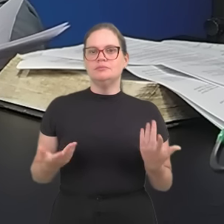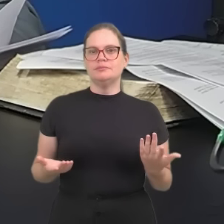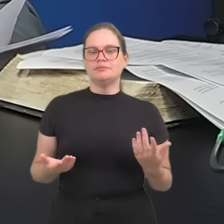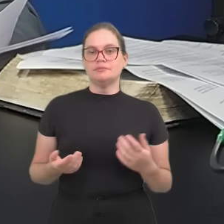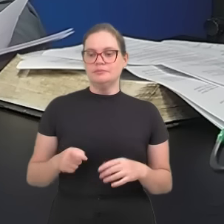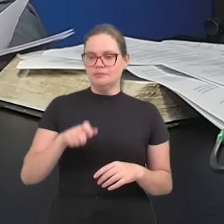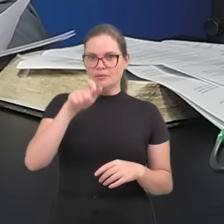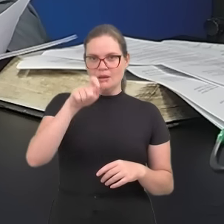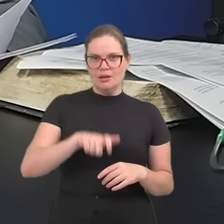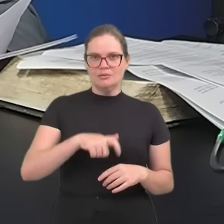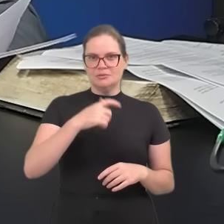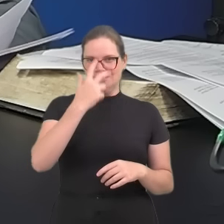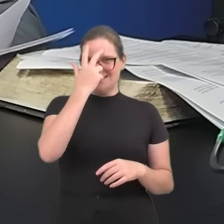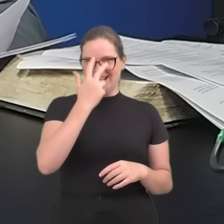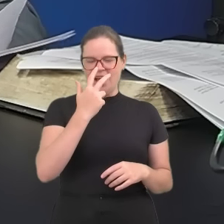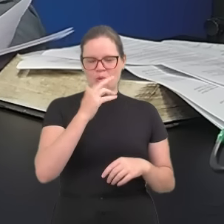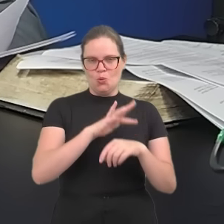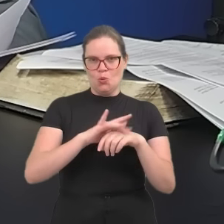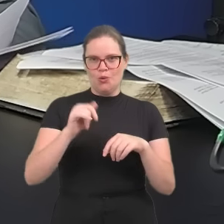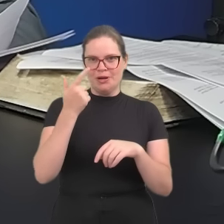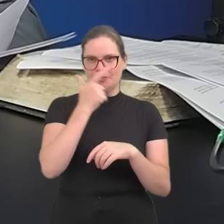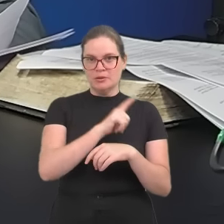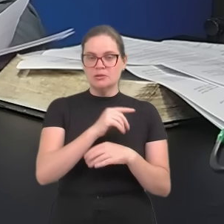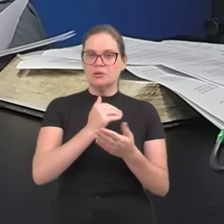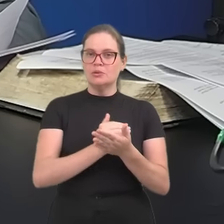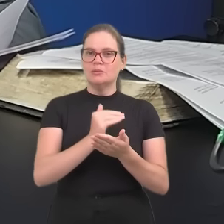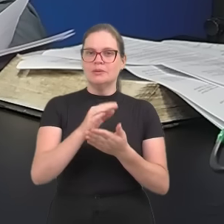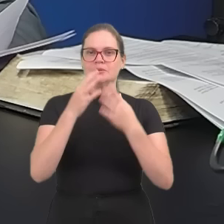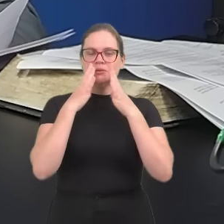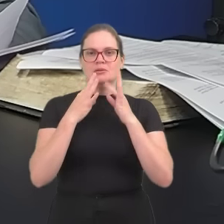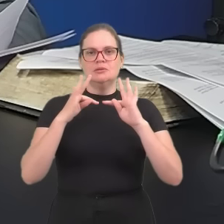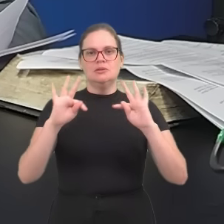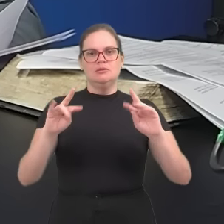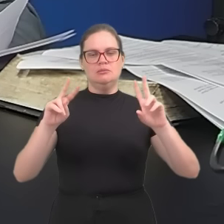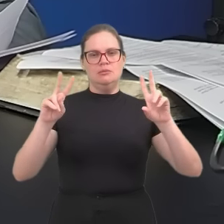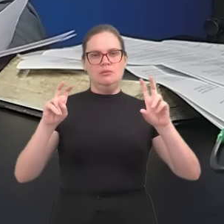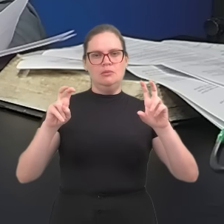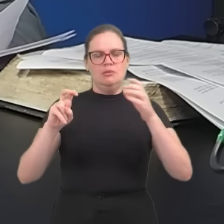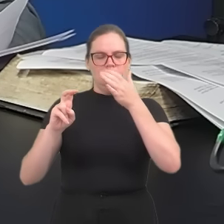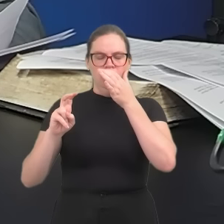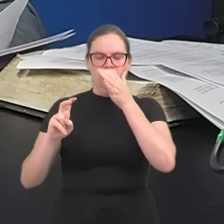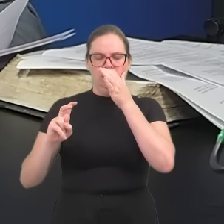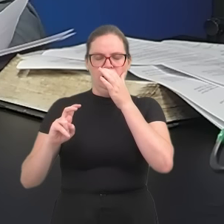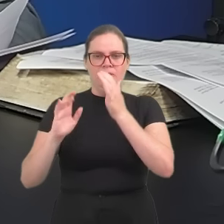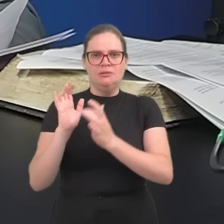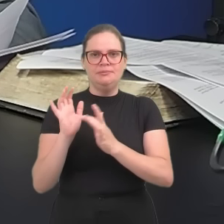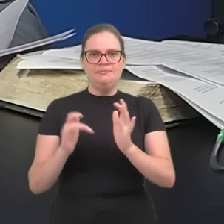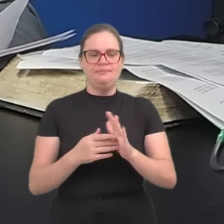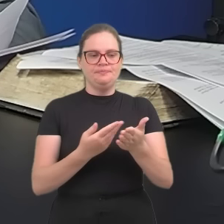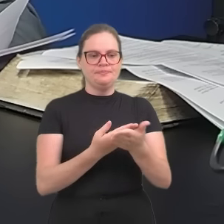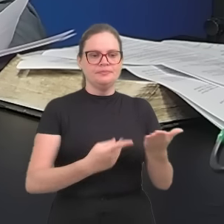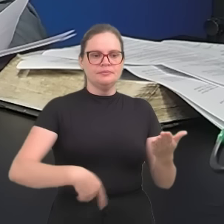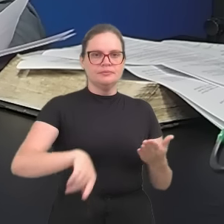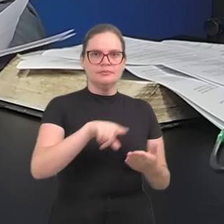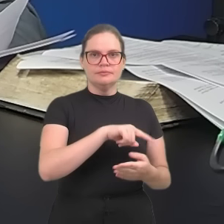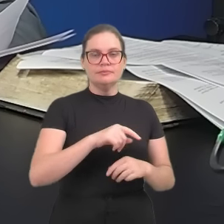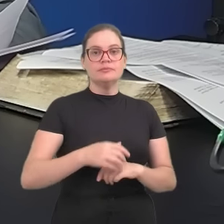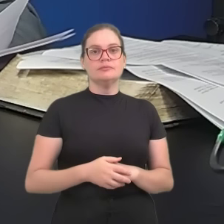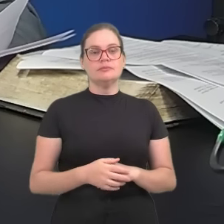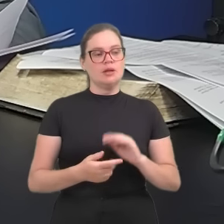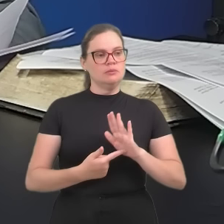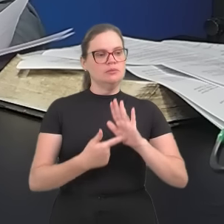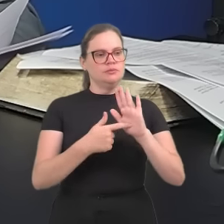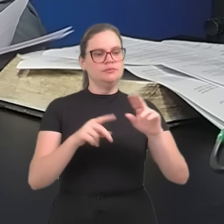passou a testemunhar da sua salvação de Jesus diante daqueles homens que deveriam falar do